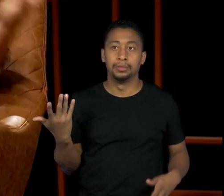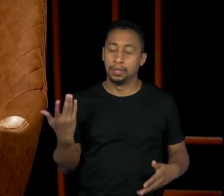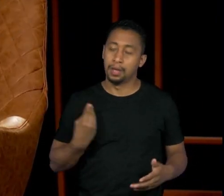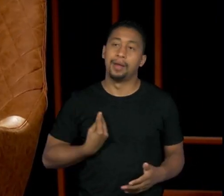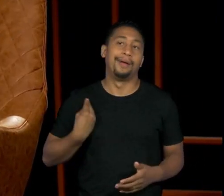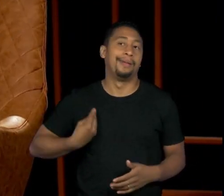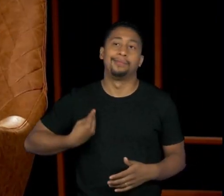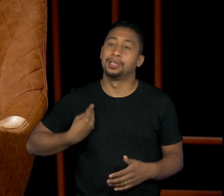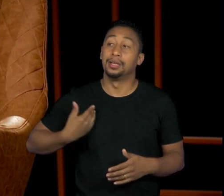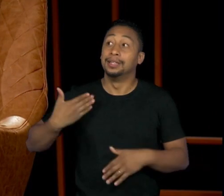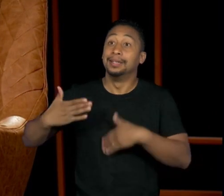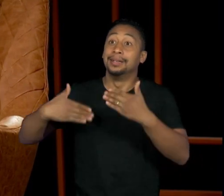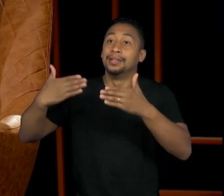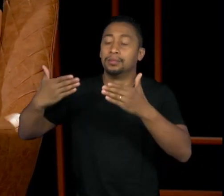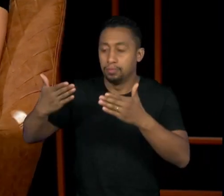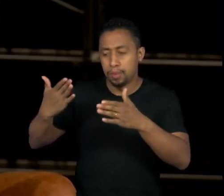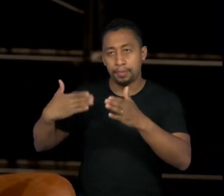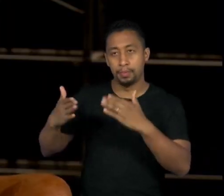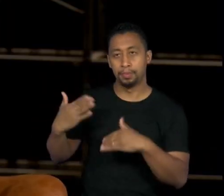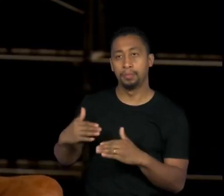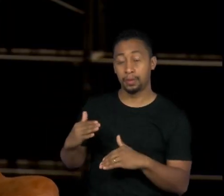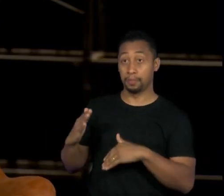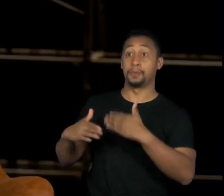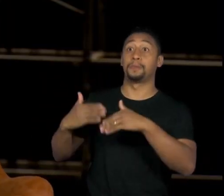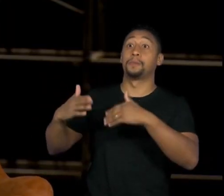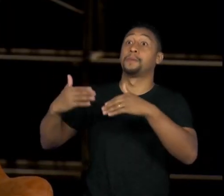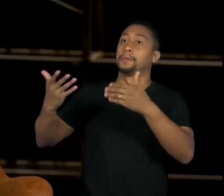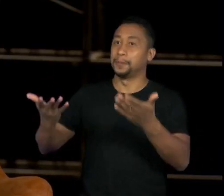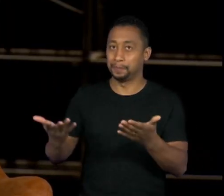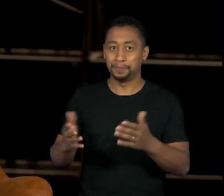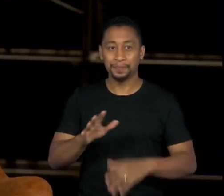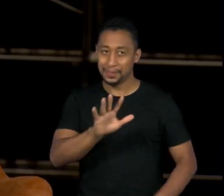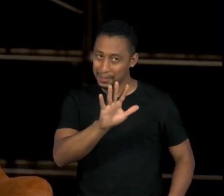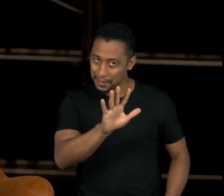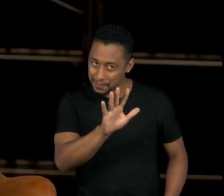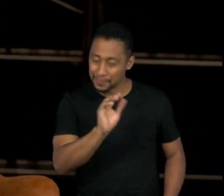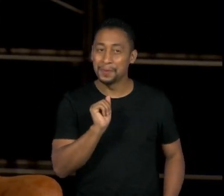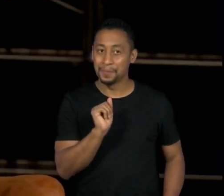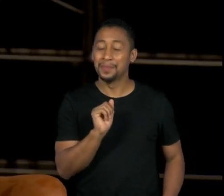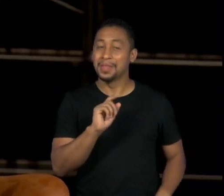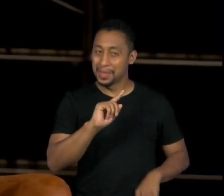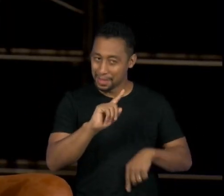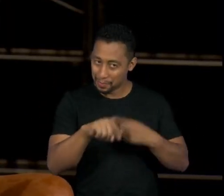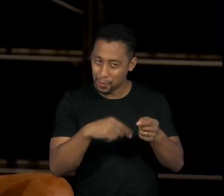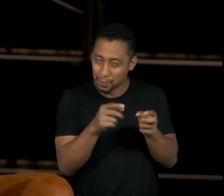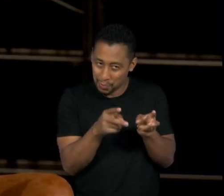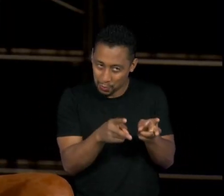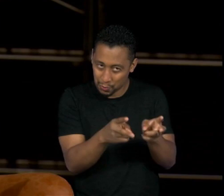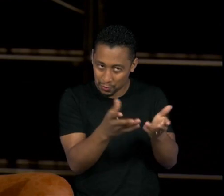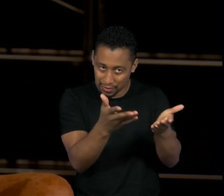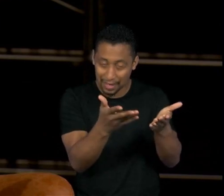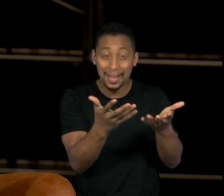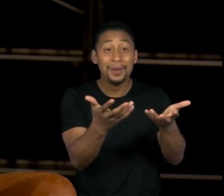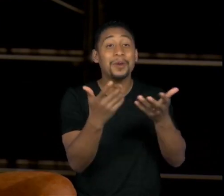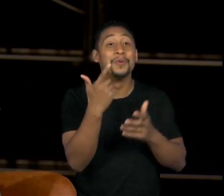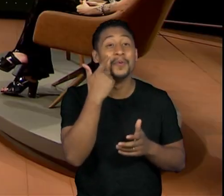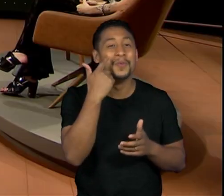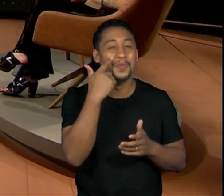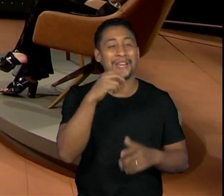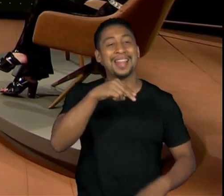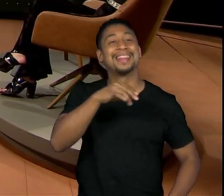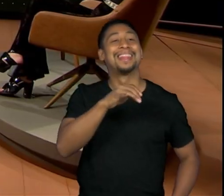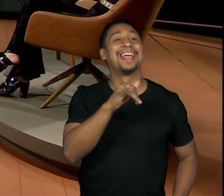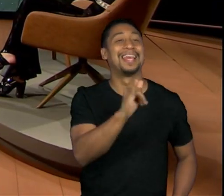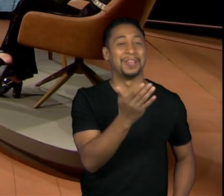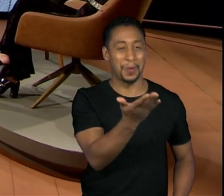vida atravessa a carreira, né? Então, antes da gente seguir para esse teu voo, vamos ouvir esse Deus que é Ney Matogrosso.